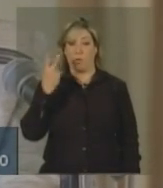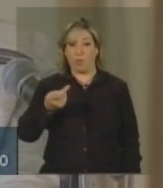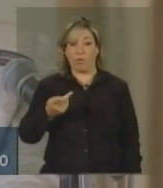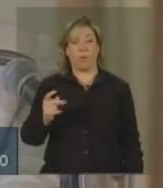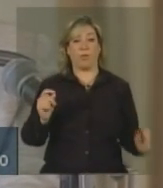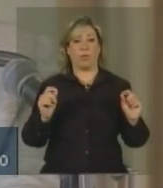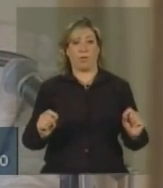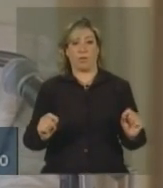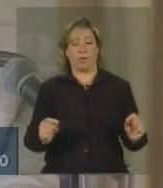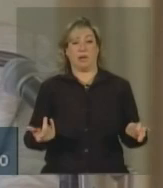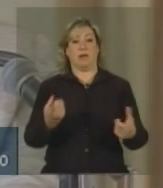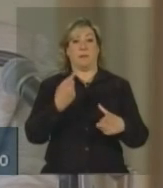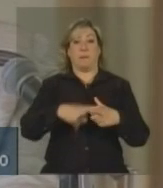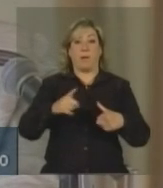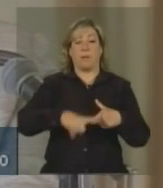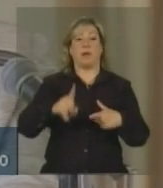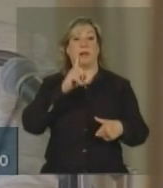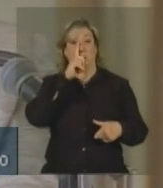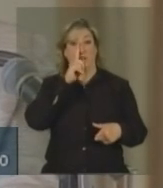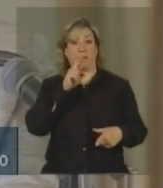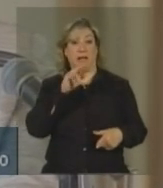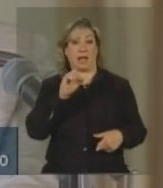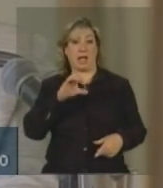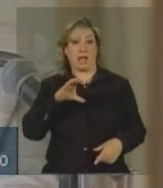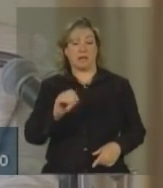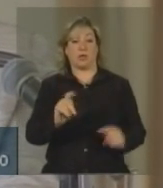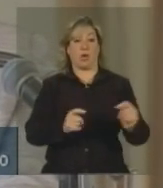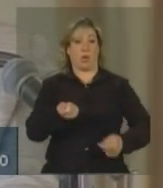o risco na economia internacional é de uma